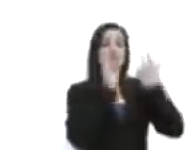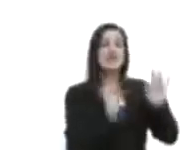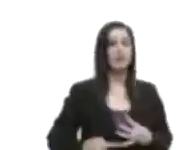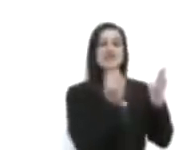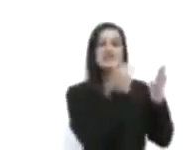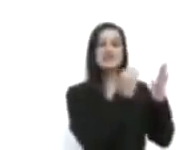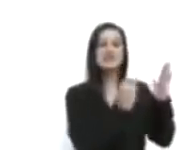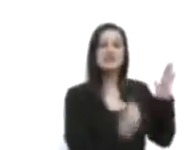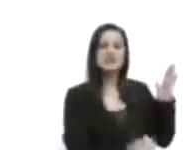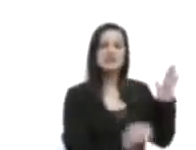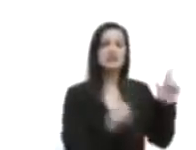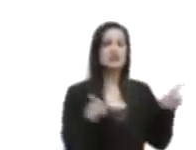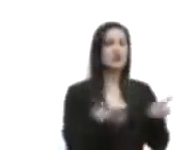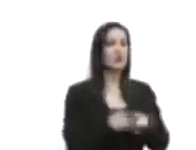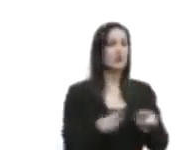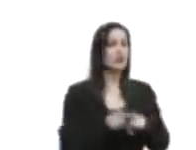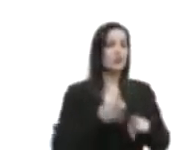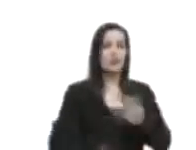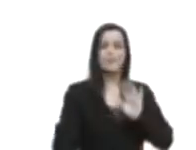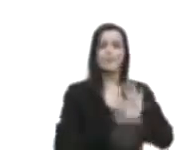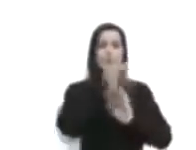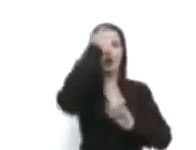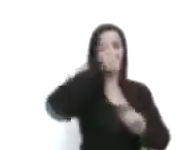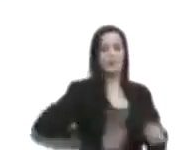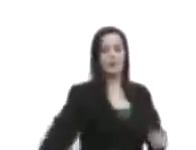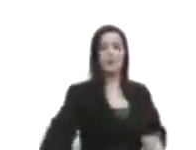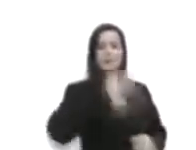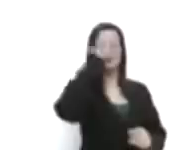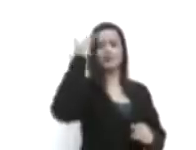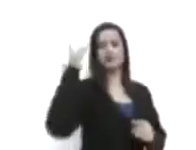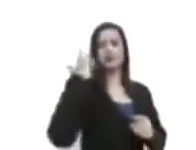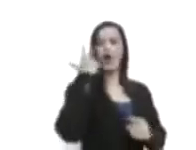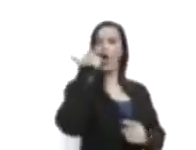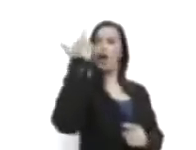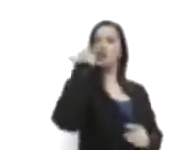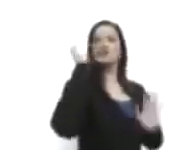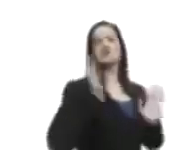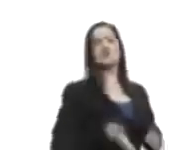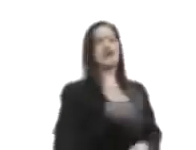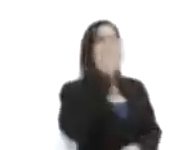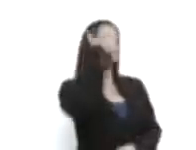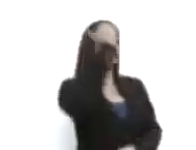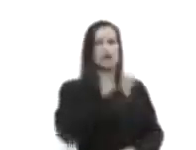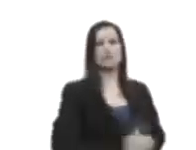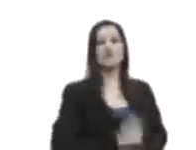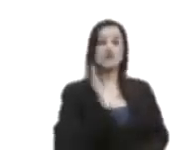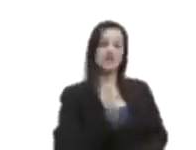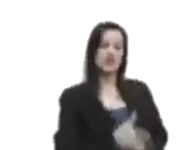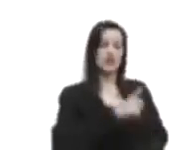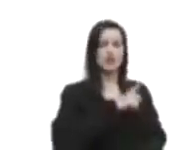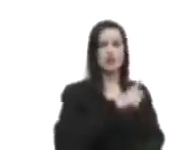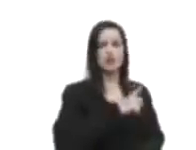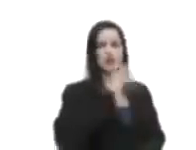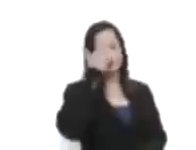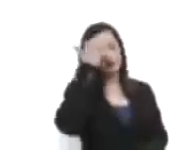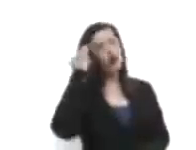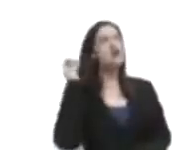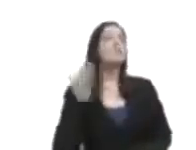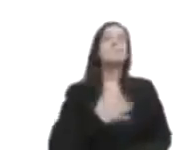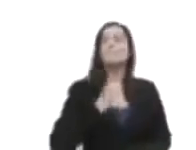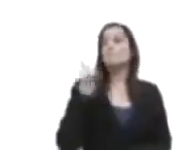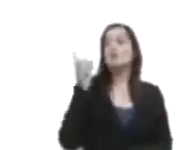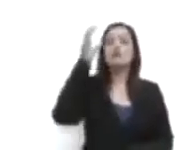características naturais. Tem pessoa que diz, pastor, o meu tio é bem-aventurado, porque é tão